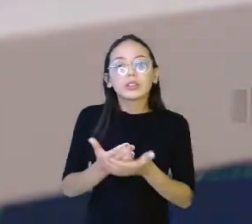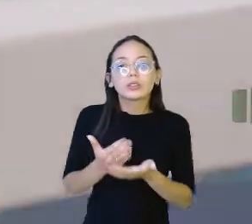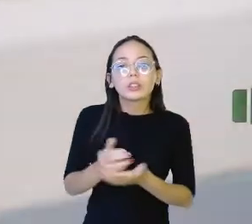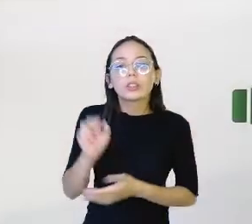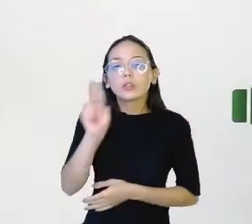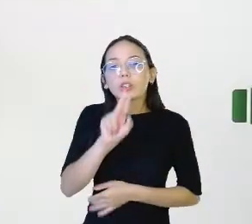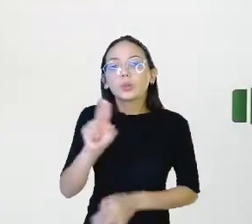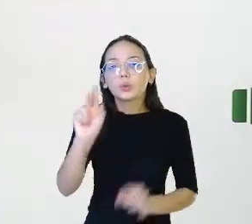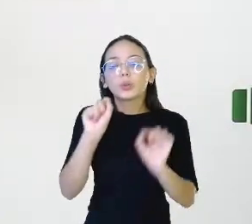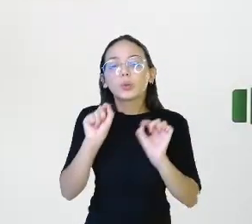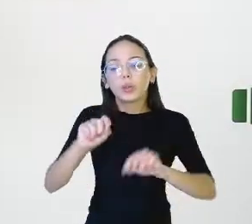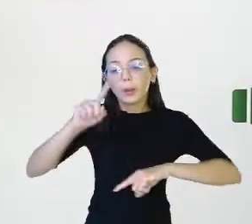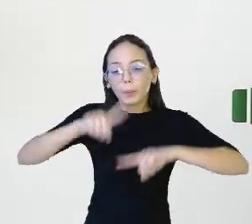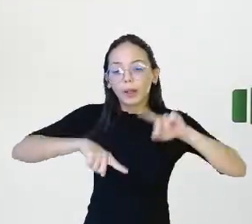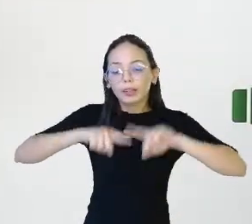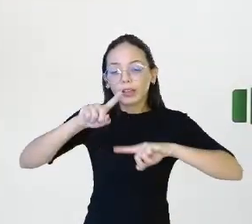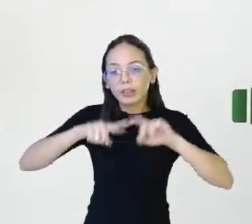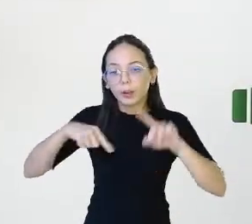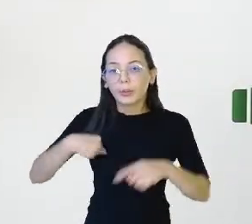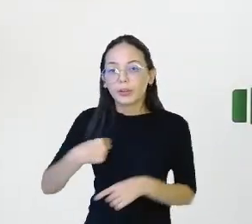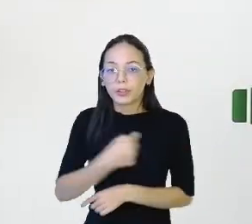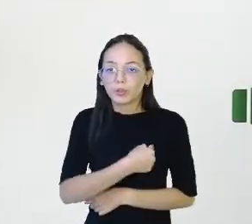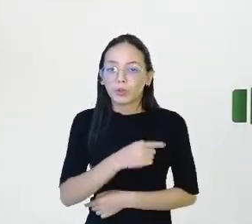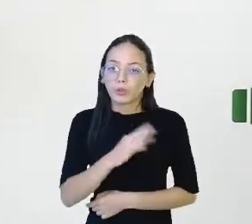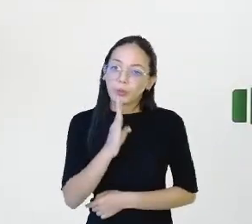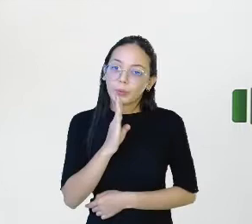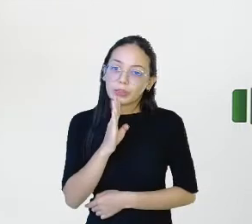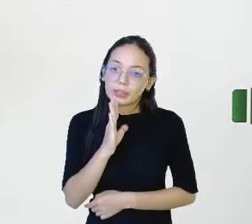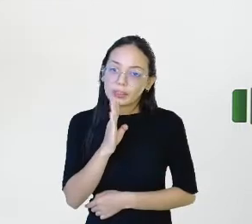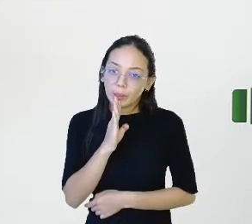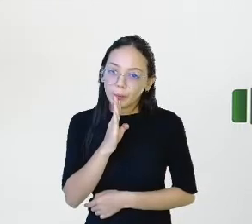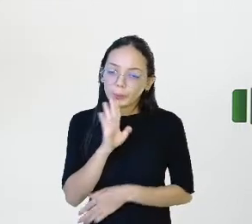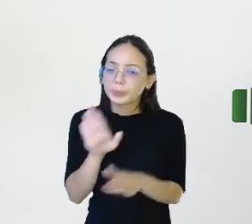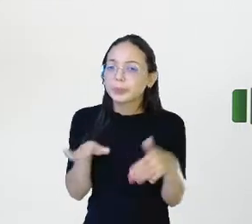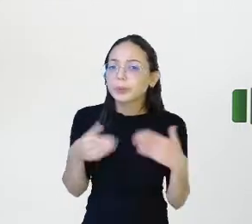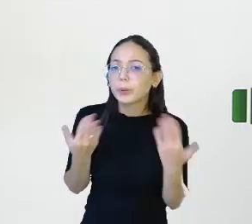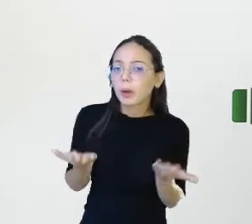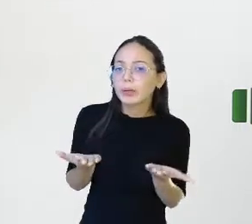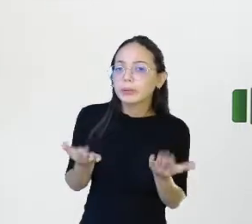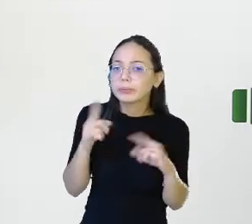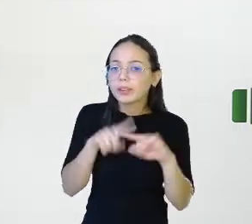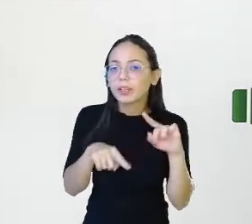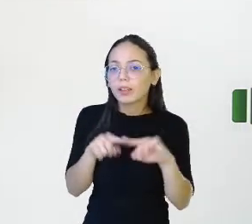um instrumento que a gente conhece demais. Que instrumento é esse?